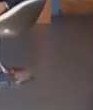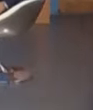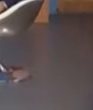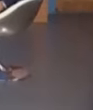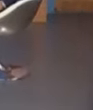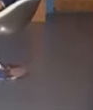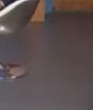mais